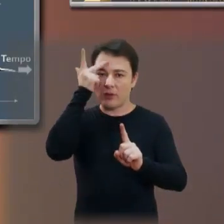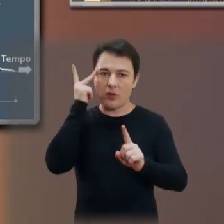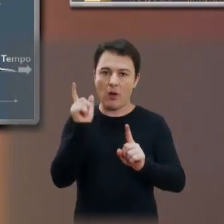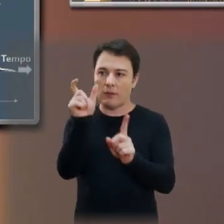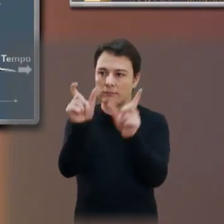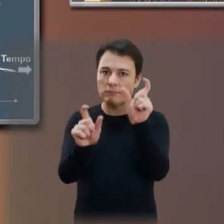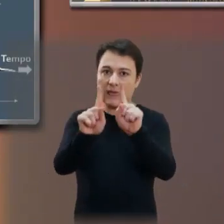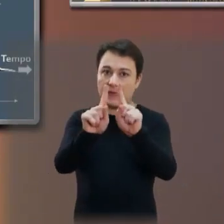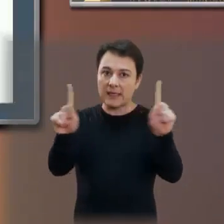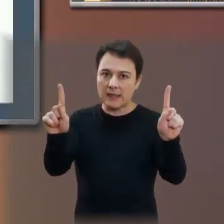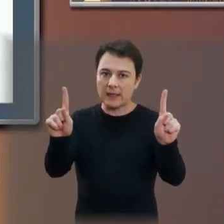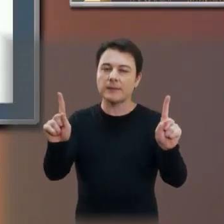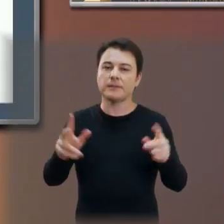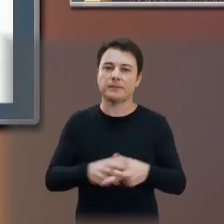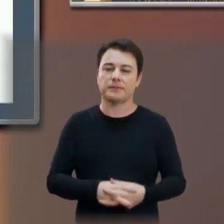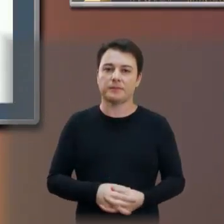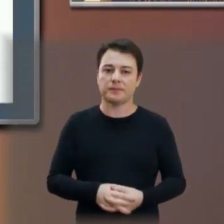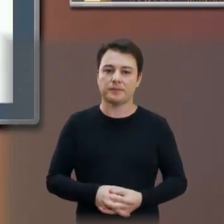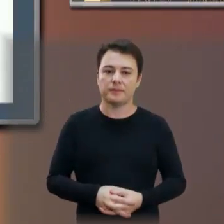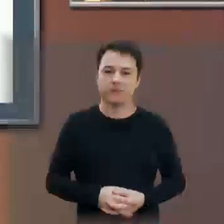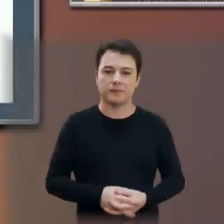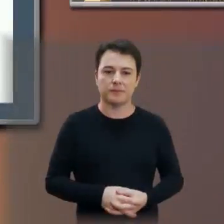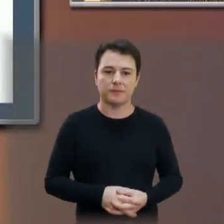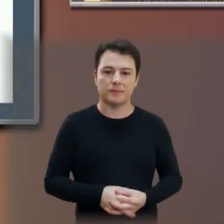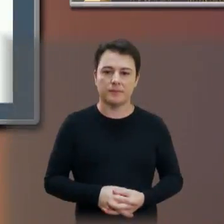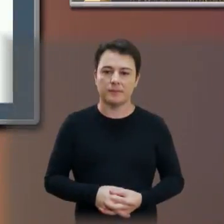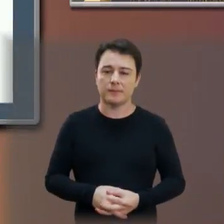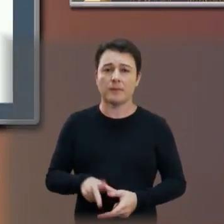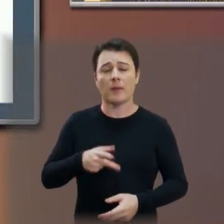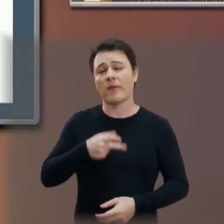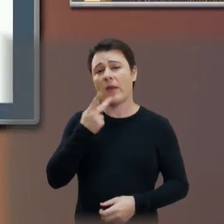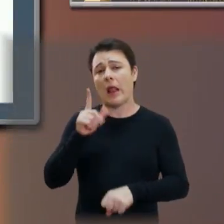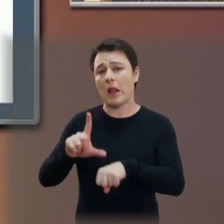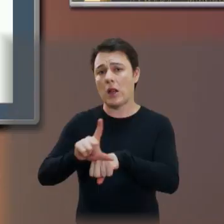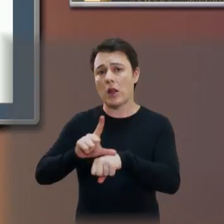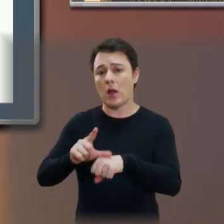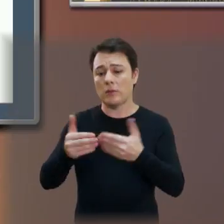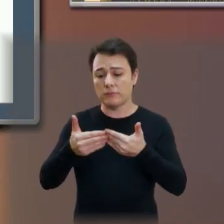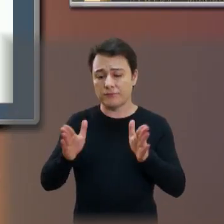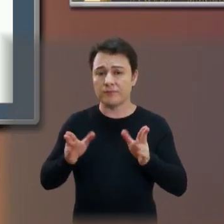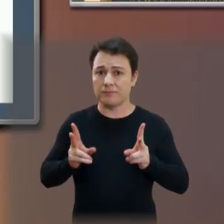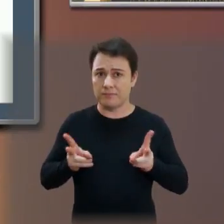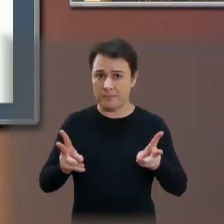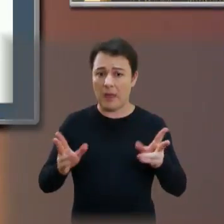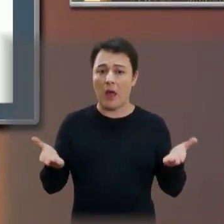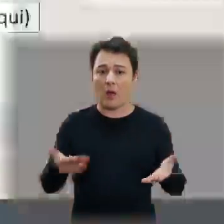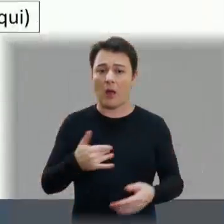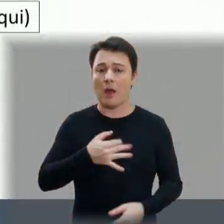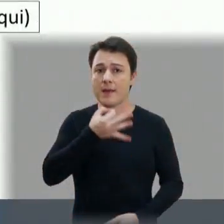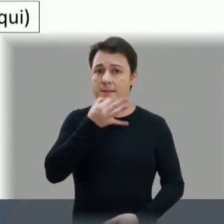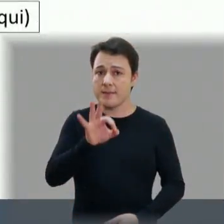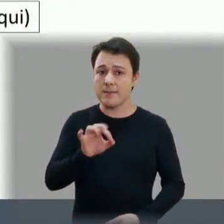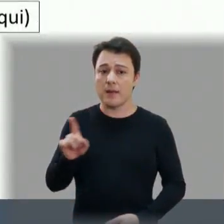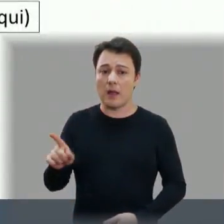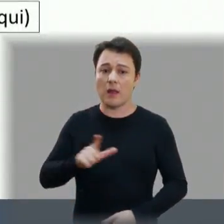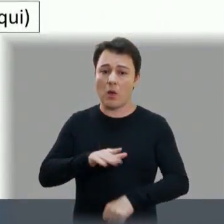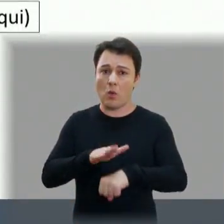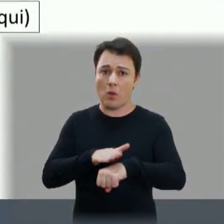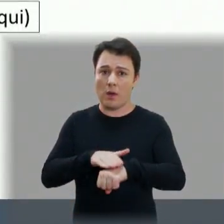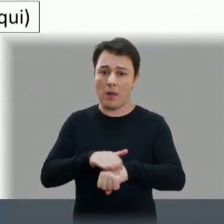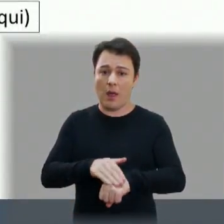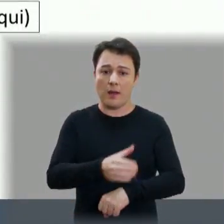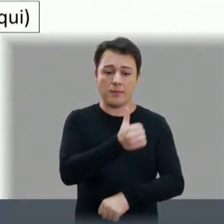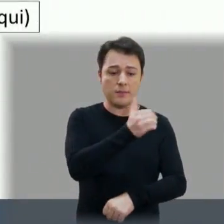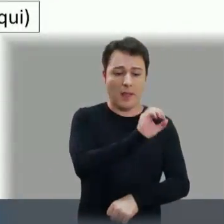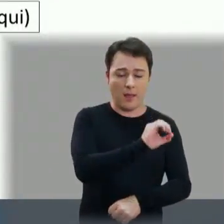comércio funcionando. Próximo. Por falar em comércio funcionando, vai aí uma crítica construtiva, horário do comércio das